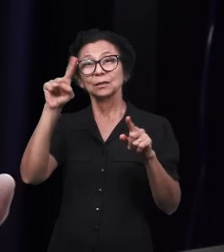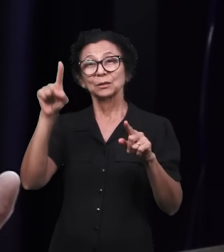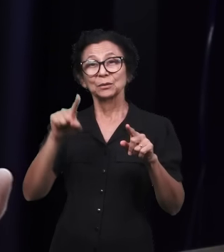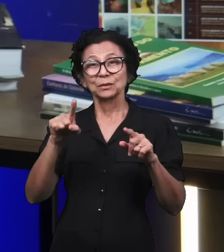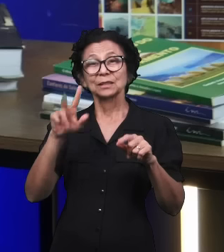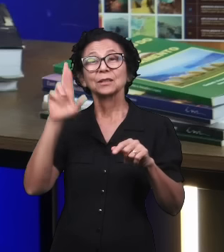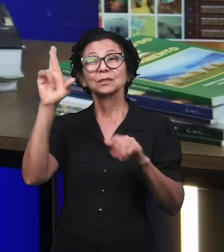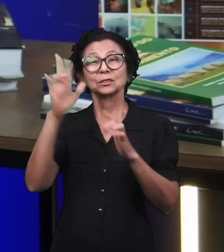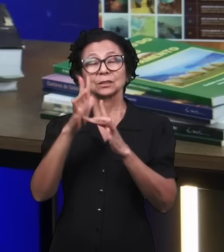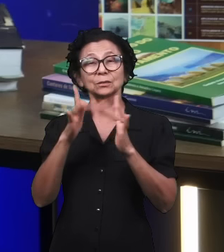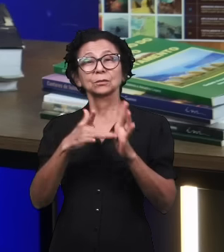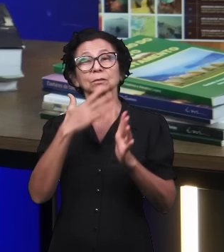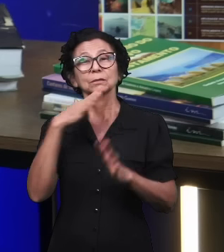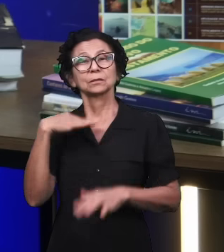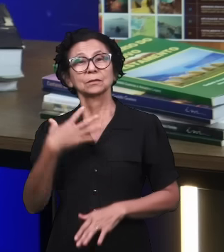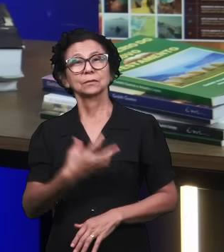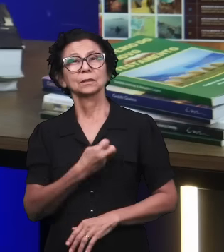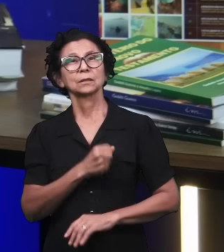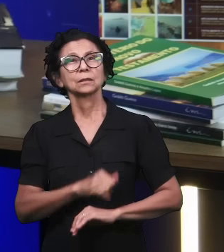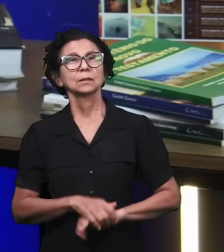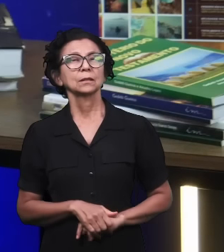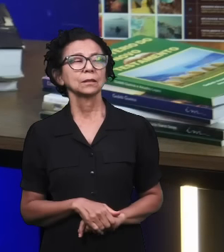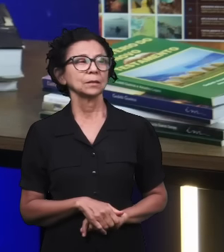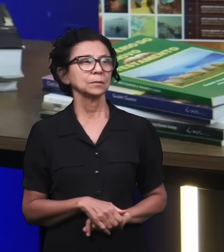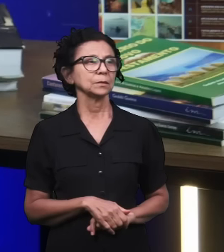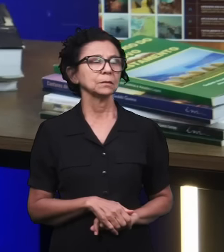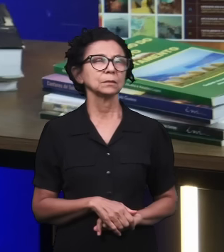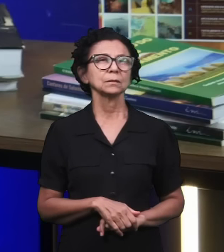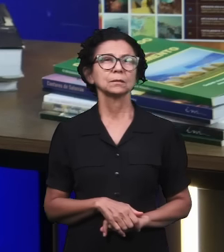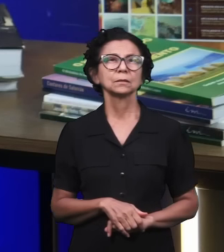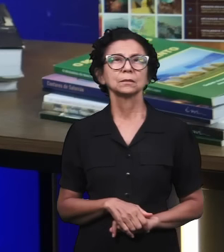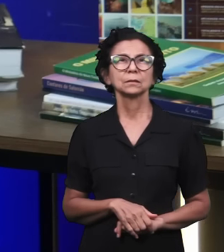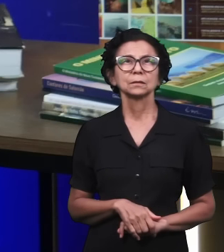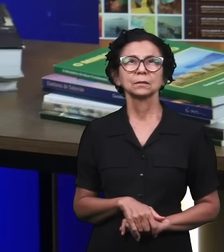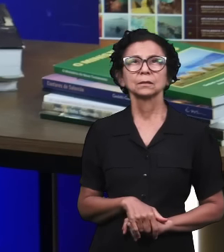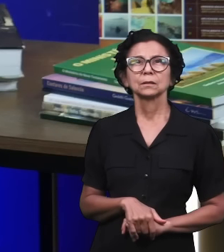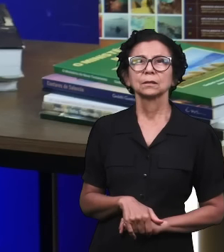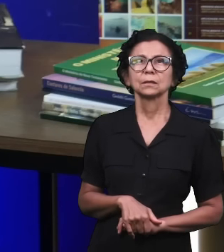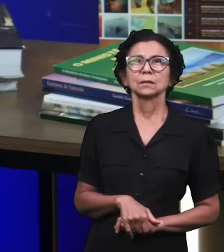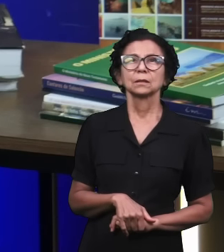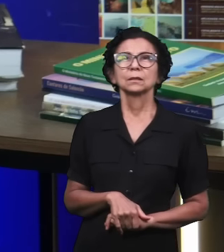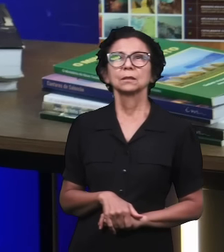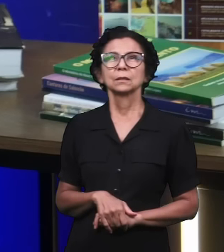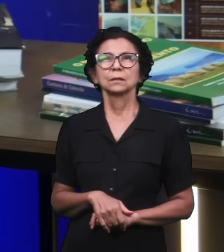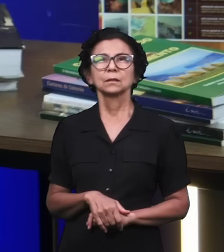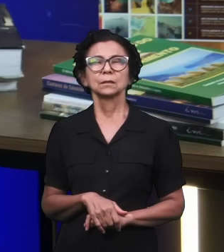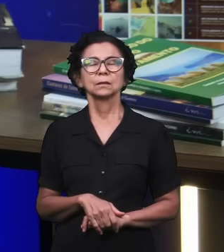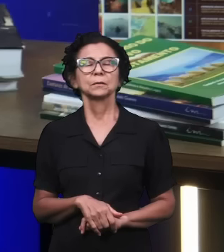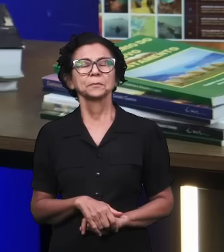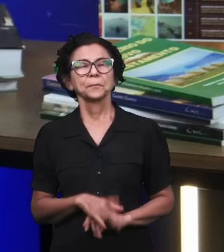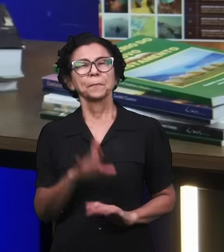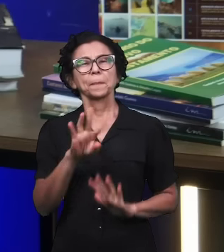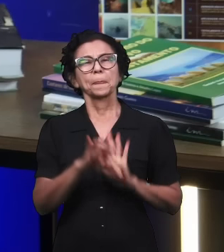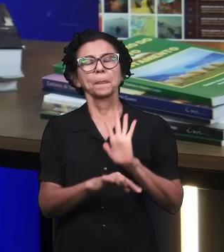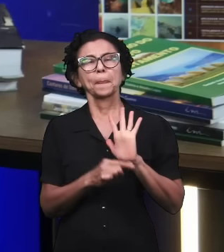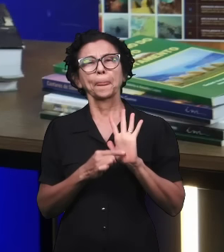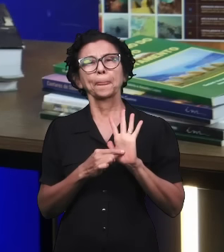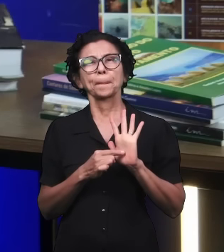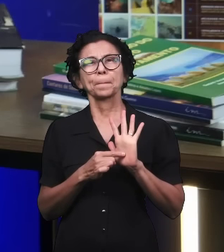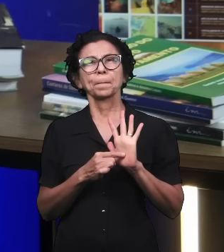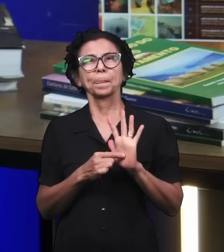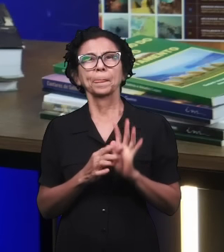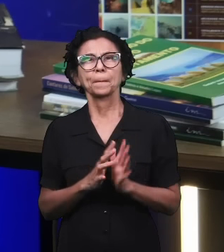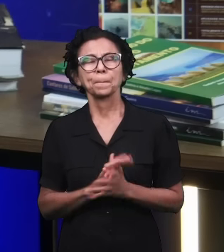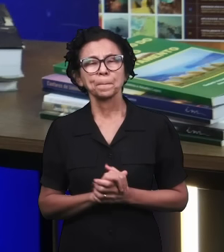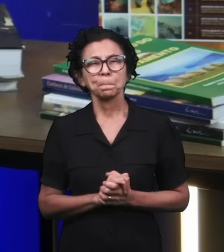Glória a Deus. Interessante que o texto ele mostra um momento assim, de inércia, né? O homem aprisionado,